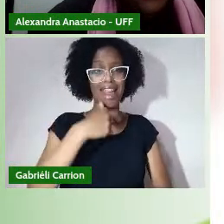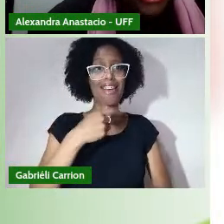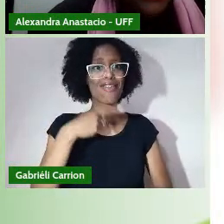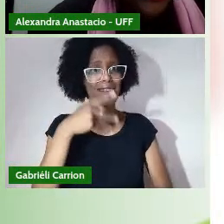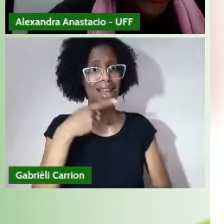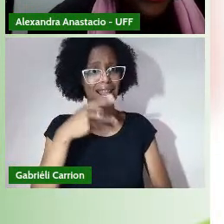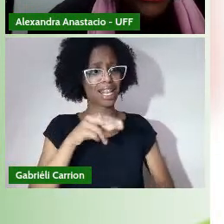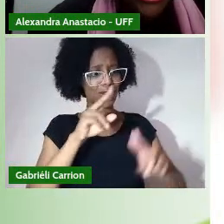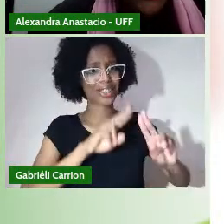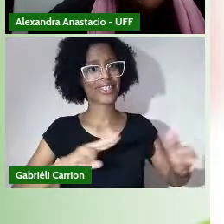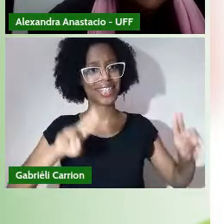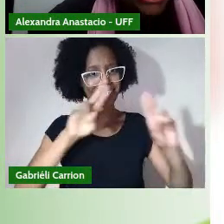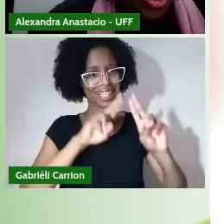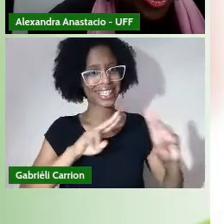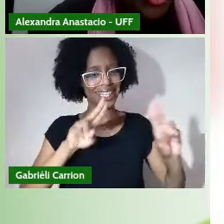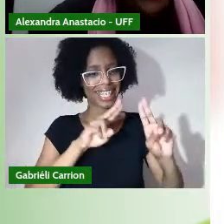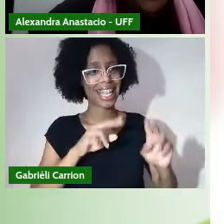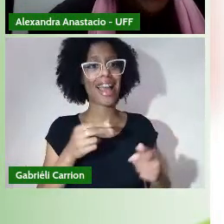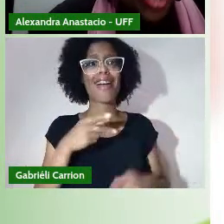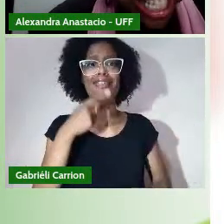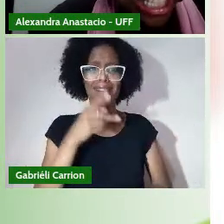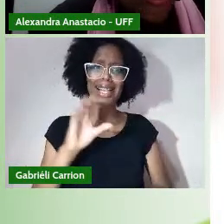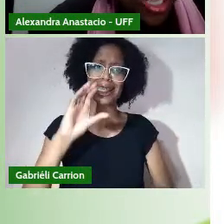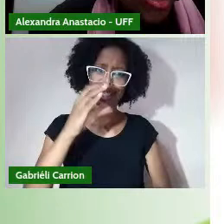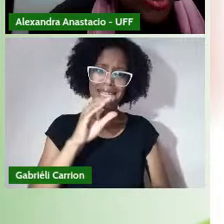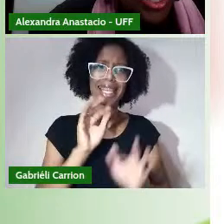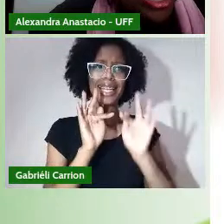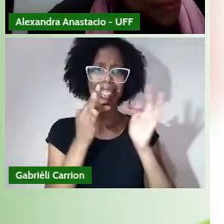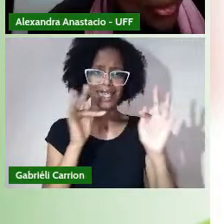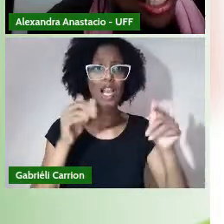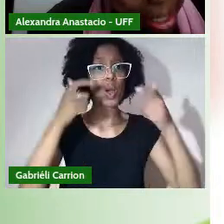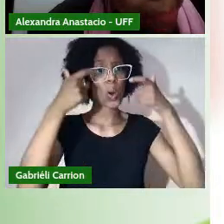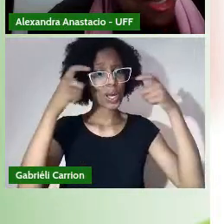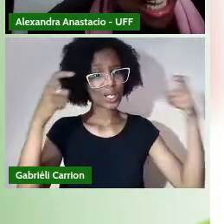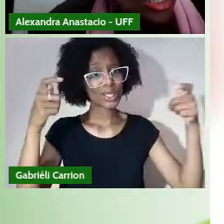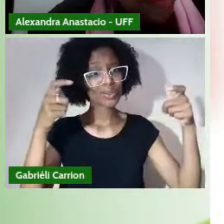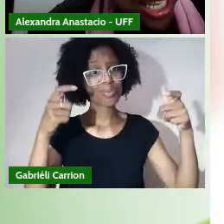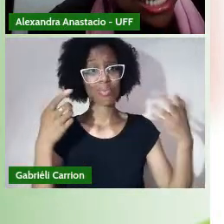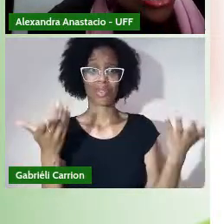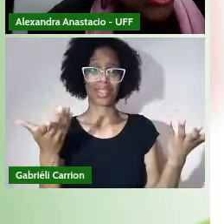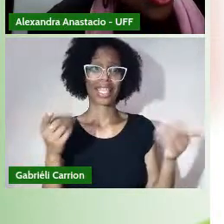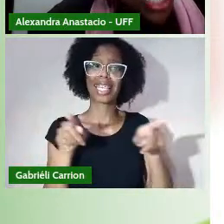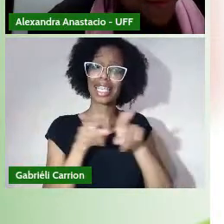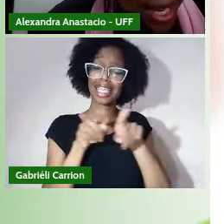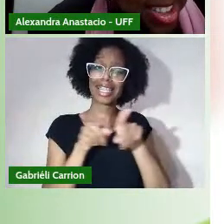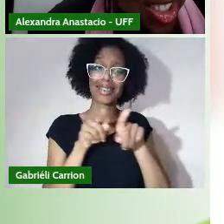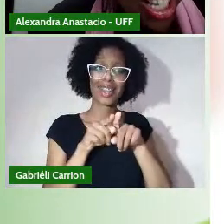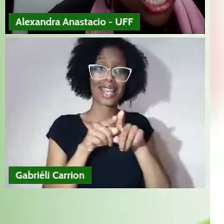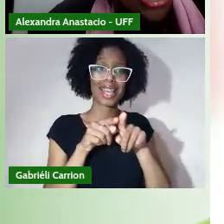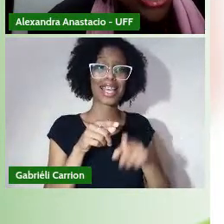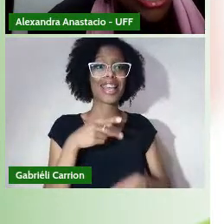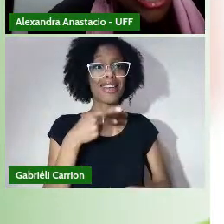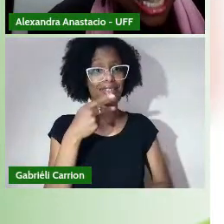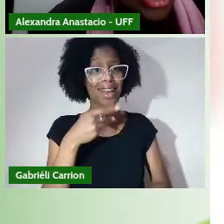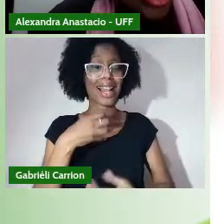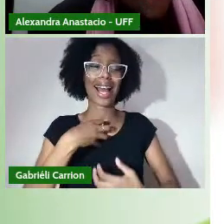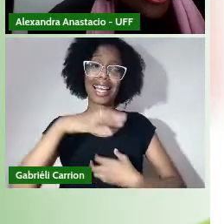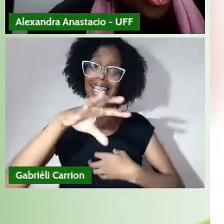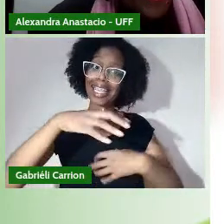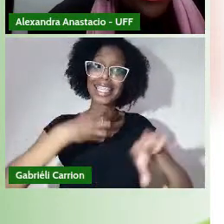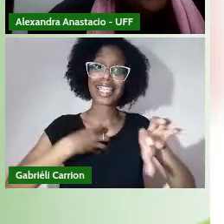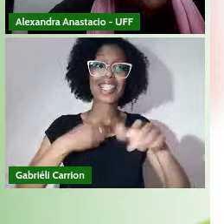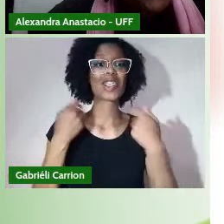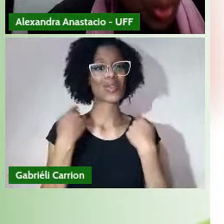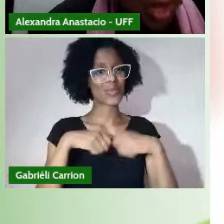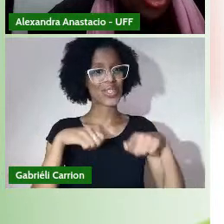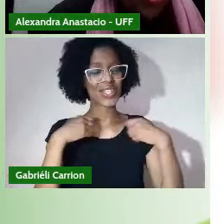para falar sobre ciência, tecnologia, conhecimento, e por que não falar também sobre a empatia e a necessidade da